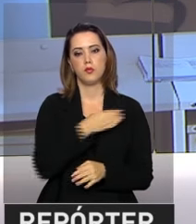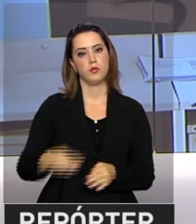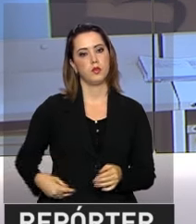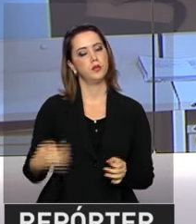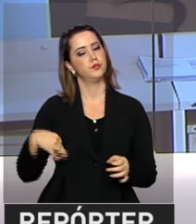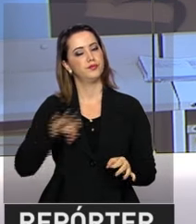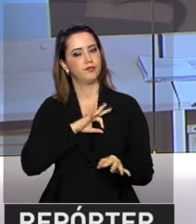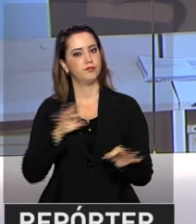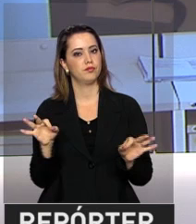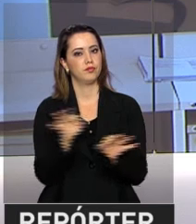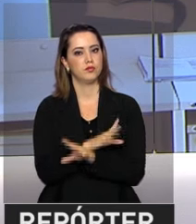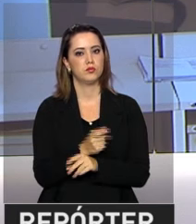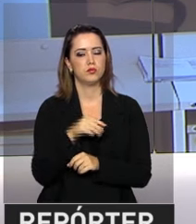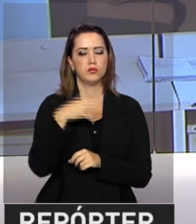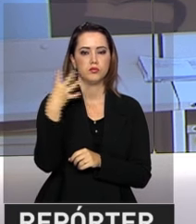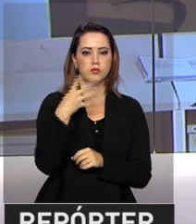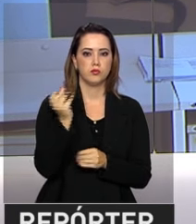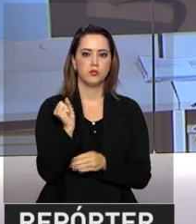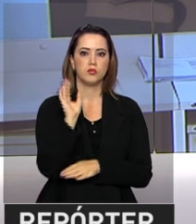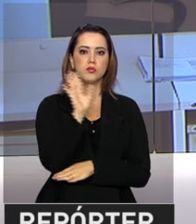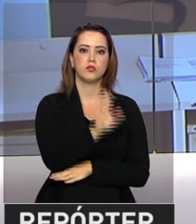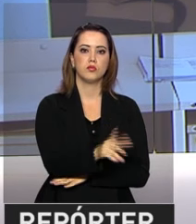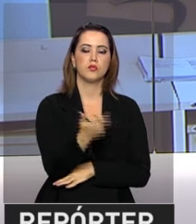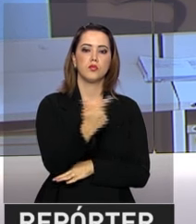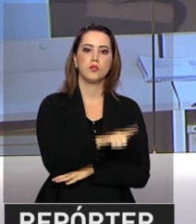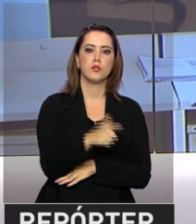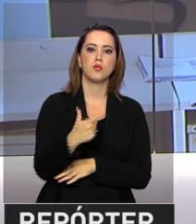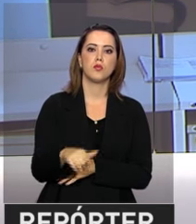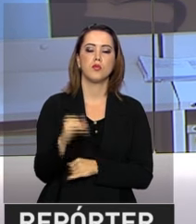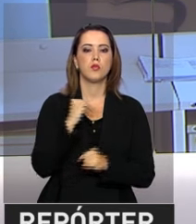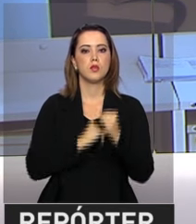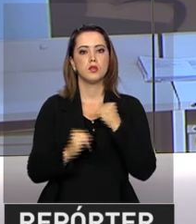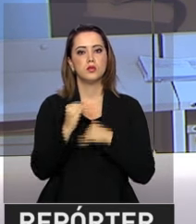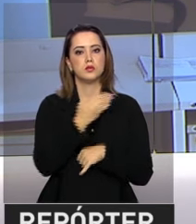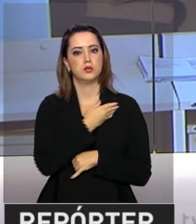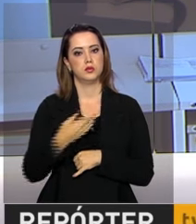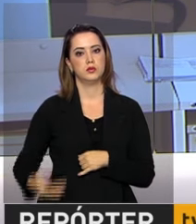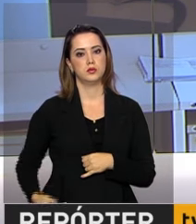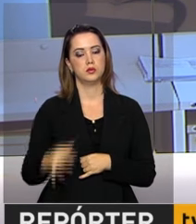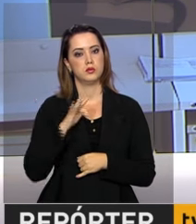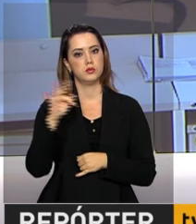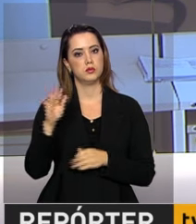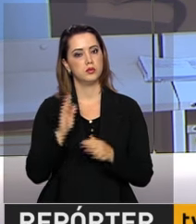Nós ficamos por aqui, voltamos às 16h com outras informações do governo federal.